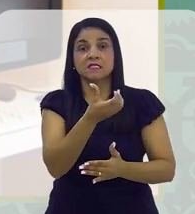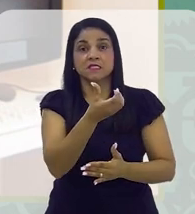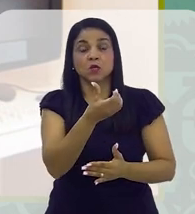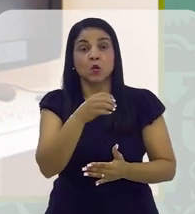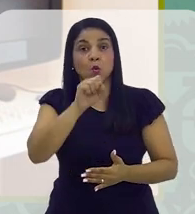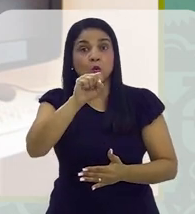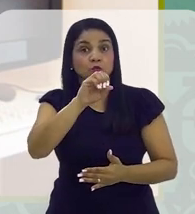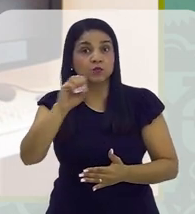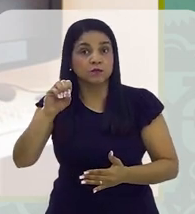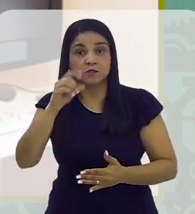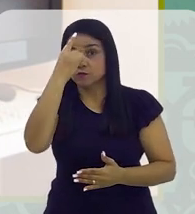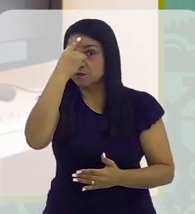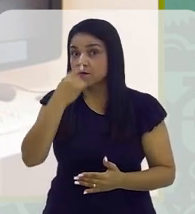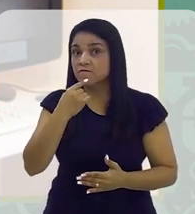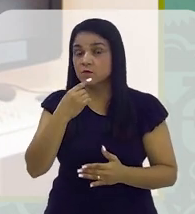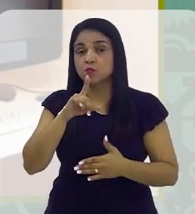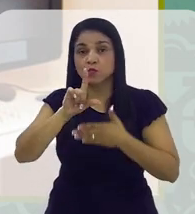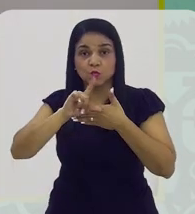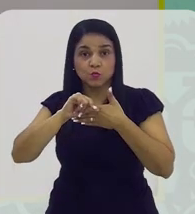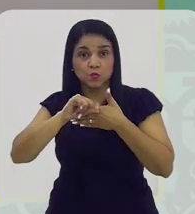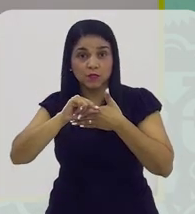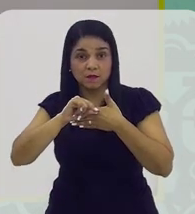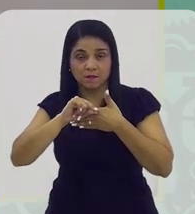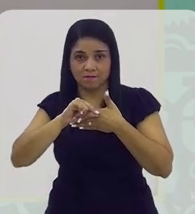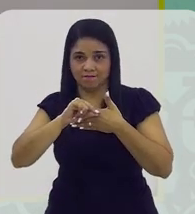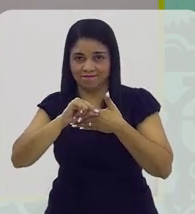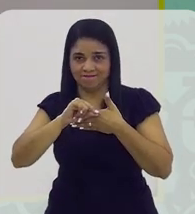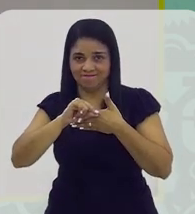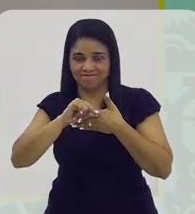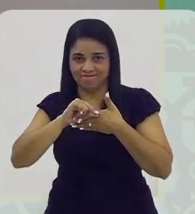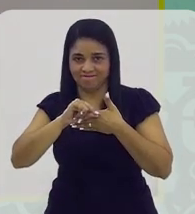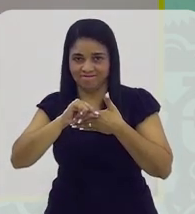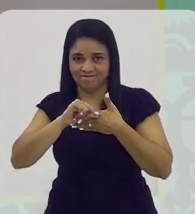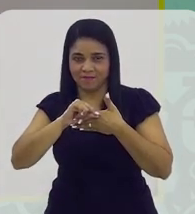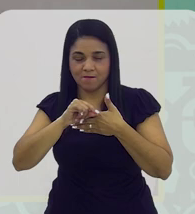no Twitter e a gente